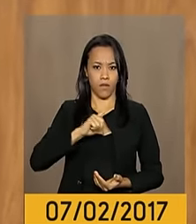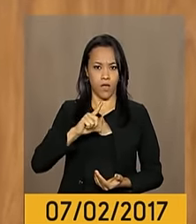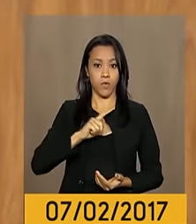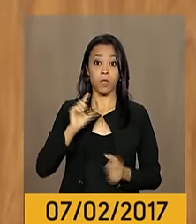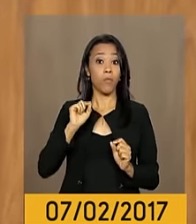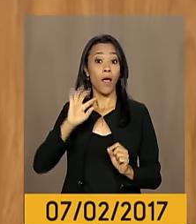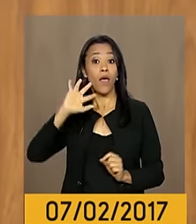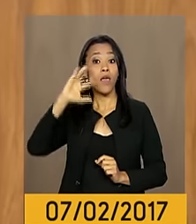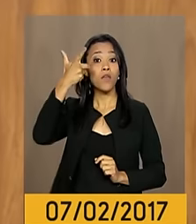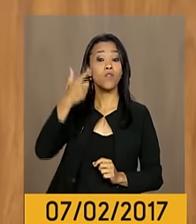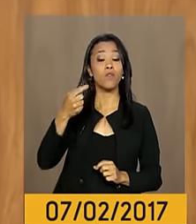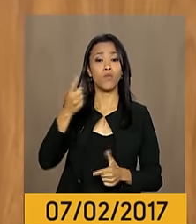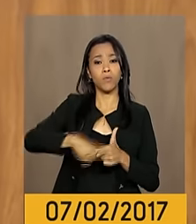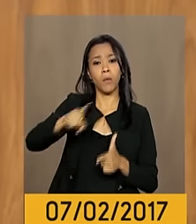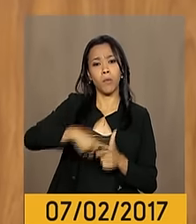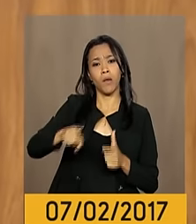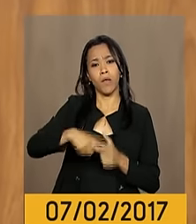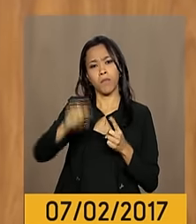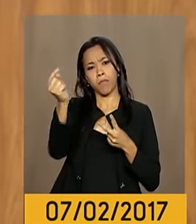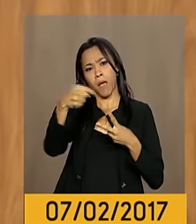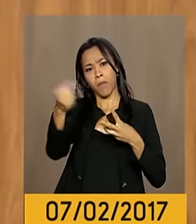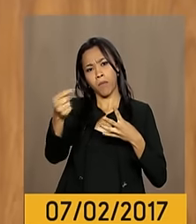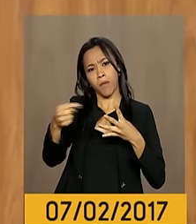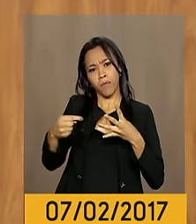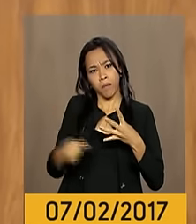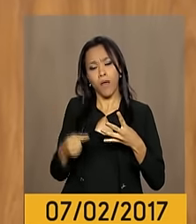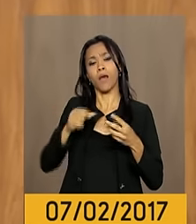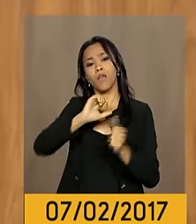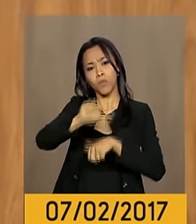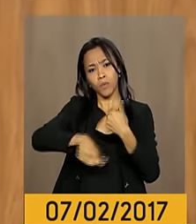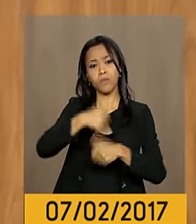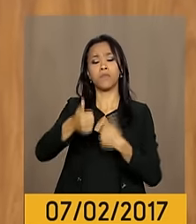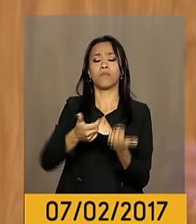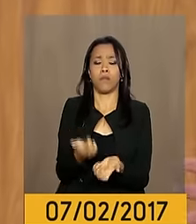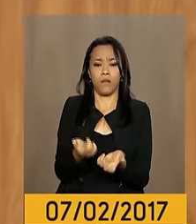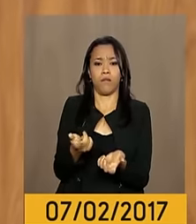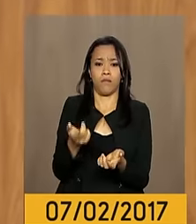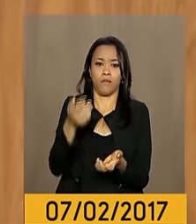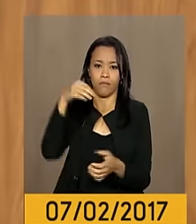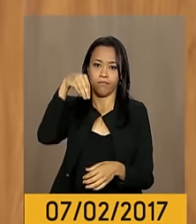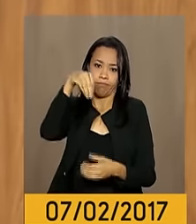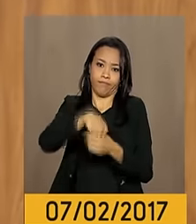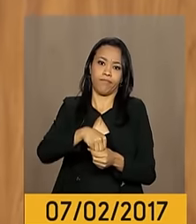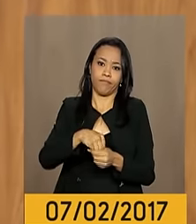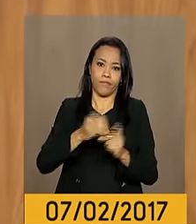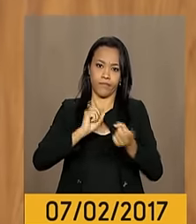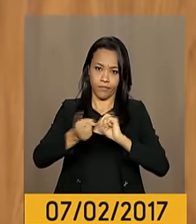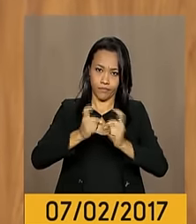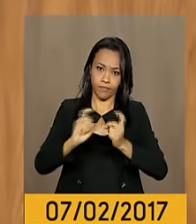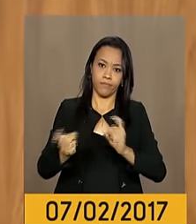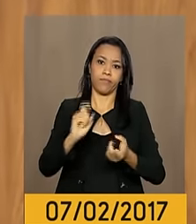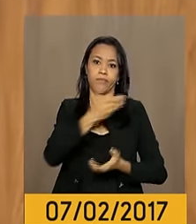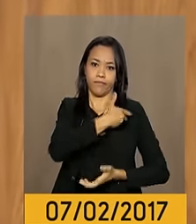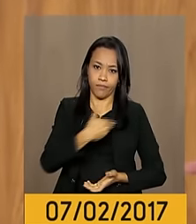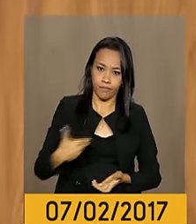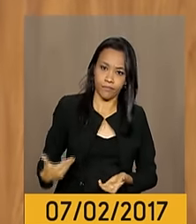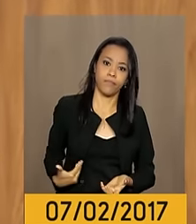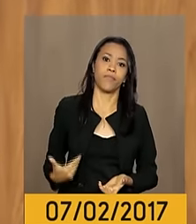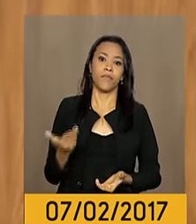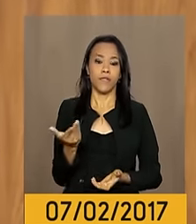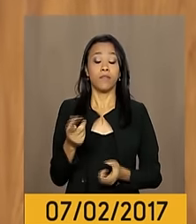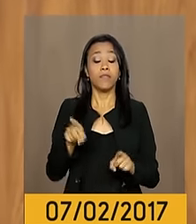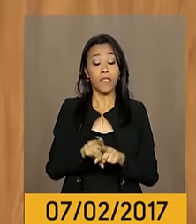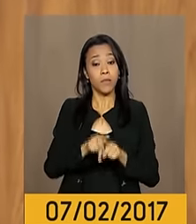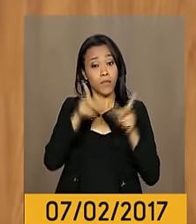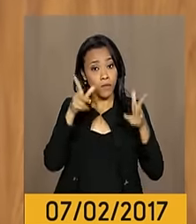fazer a reforma As Reformas necessárias para o Brasil como tenho acompanhado também a mesma coragem